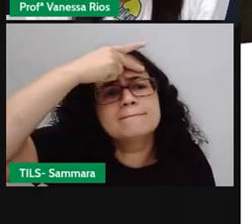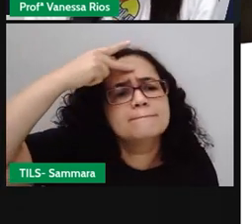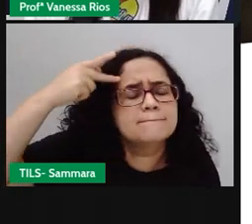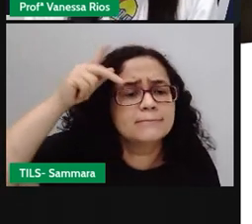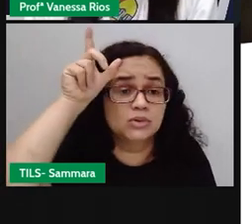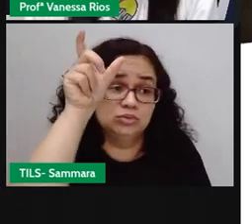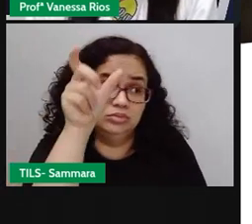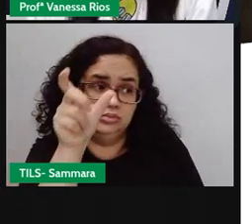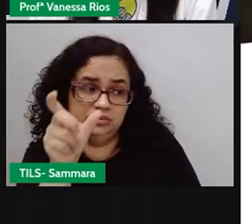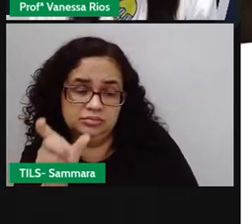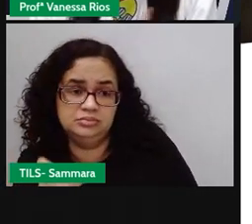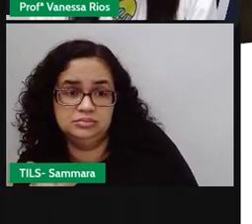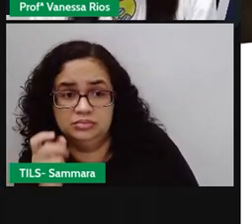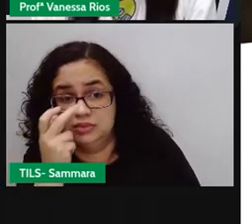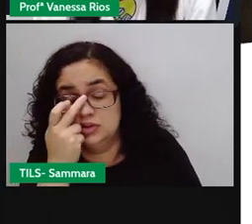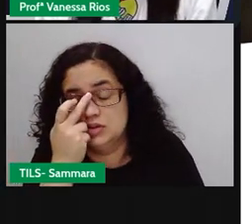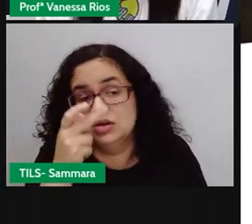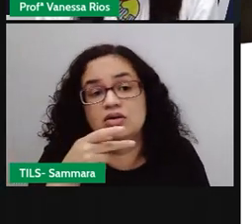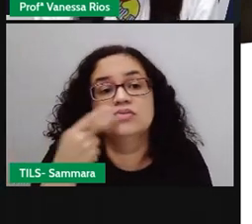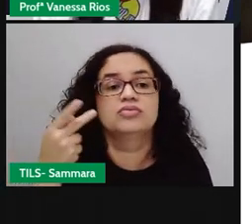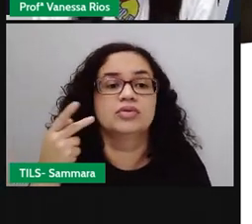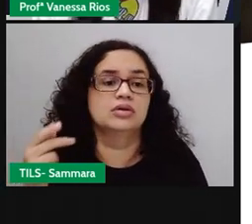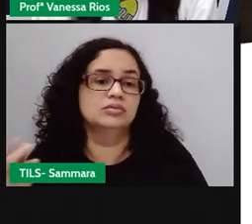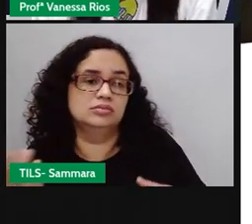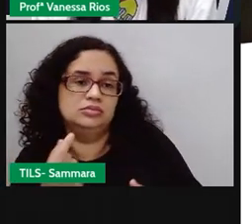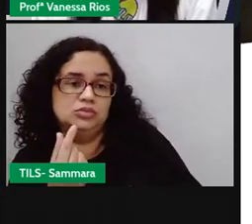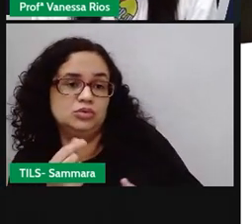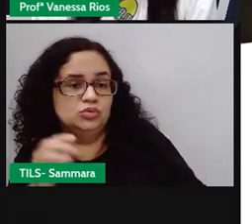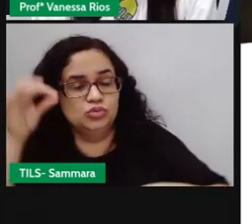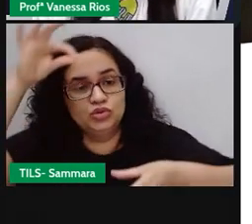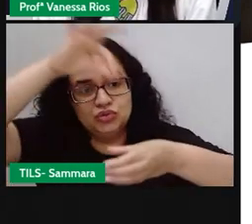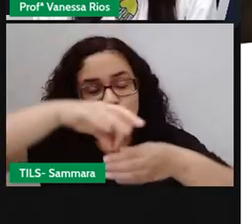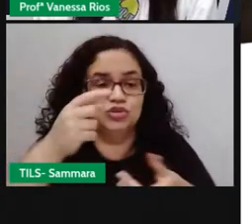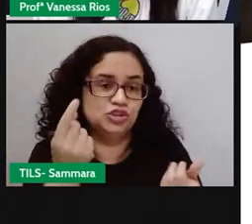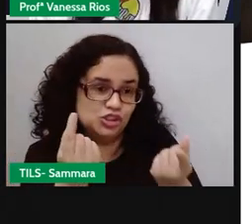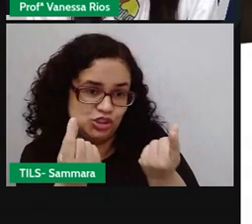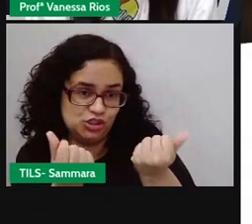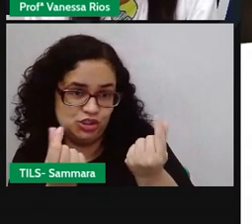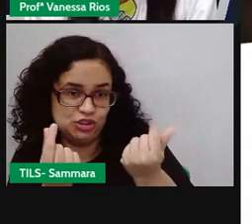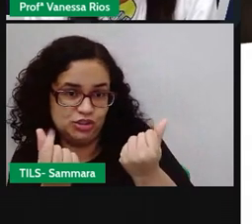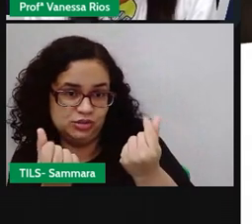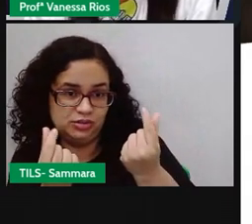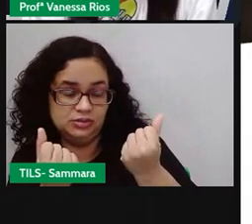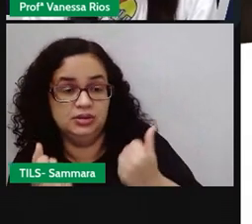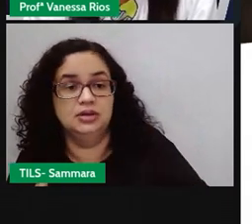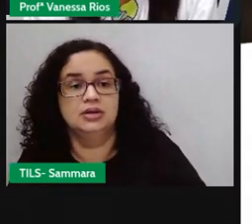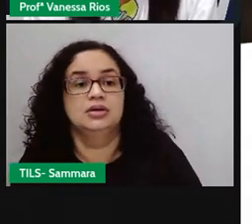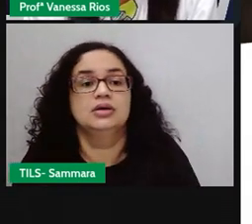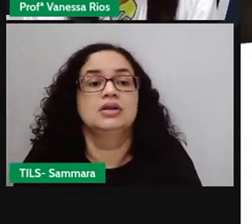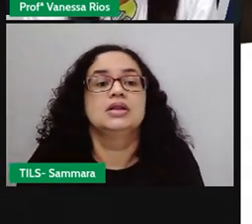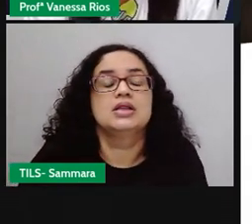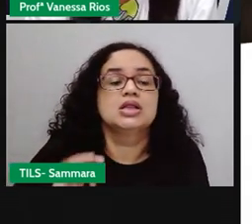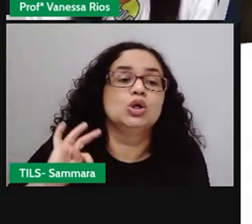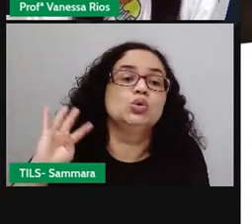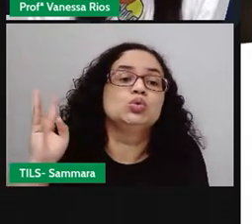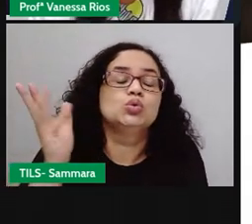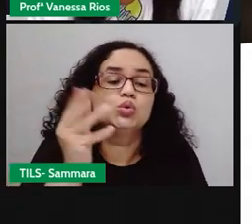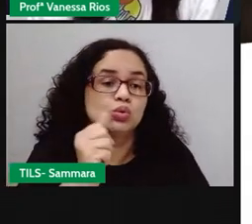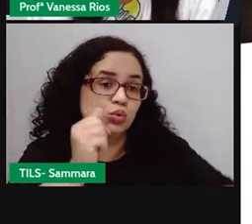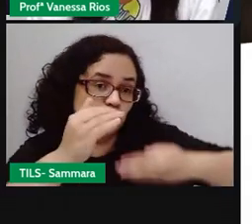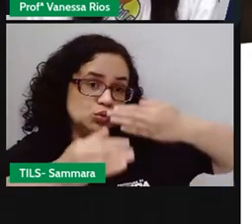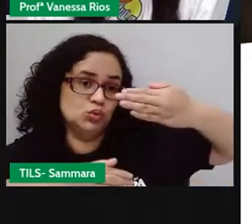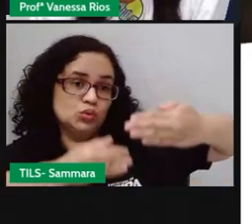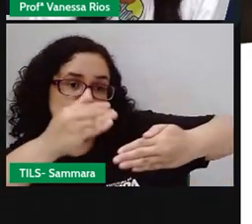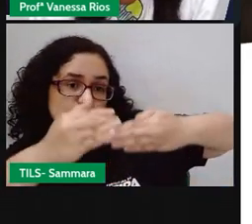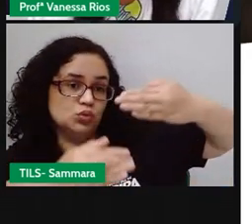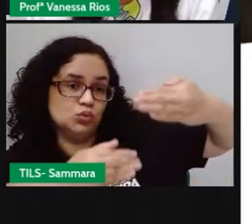pessoal. A Pró não está nem falando lá daquele patrimônio do cofrinho, não, viu? Dos bens materiais, mas de todas as construções,